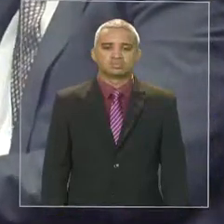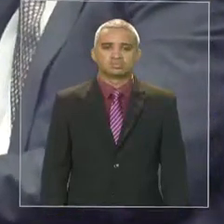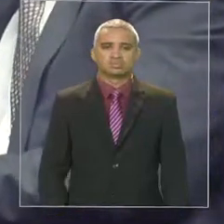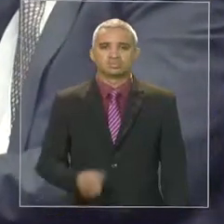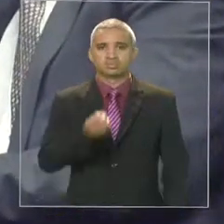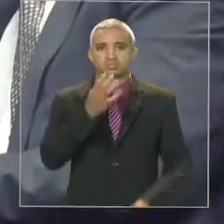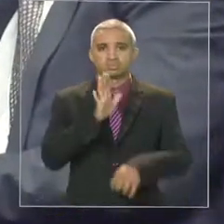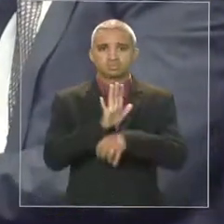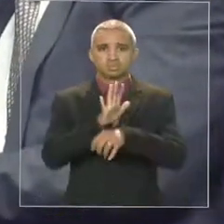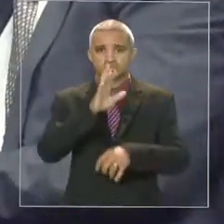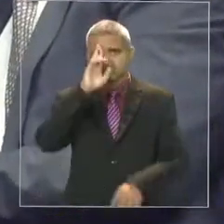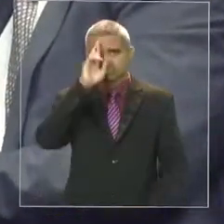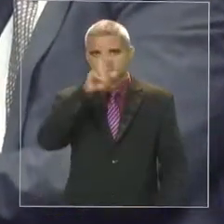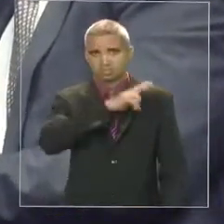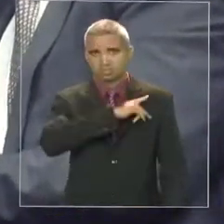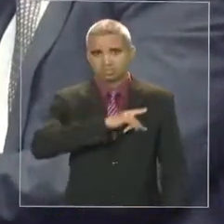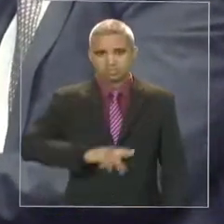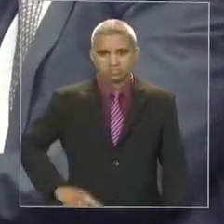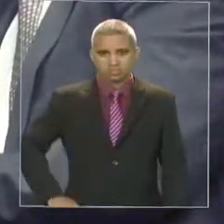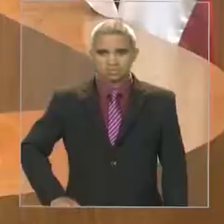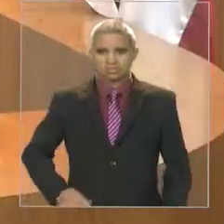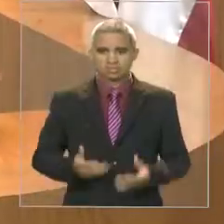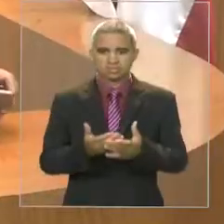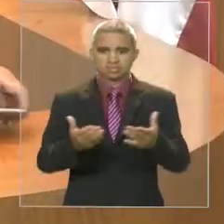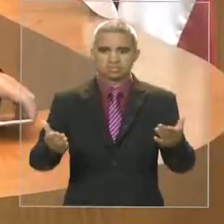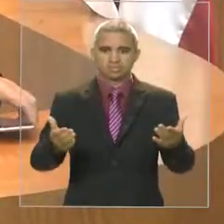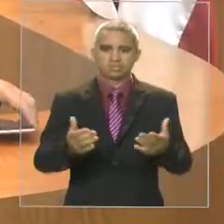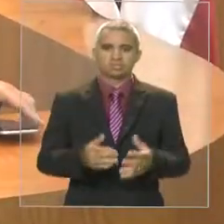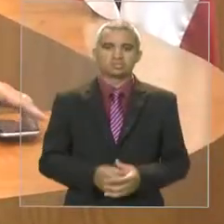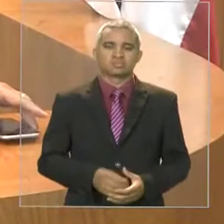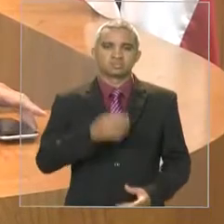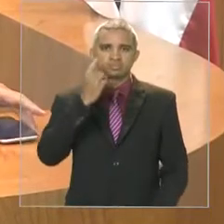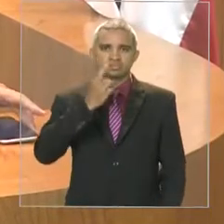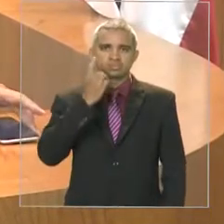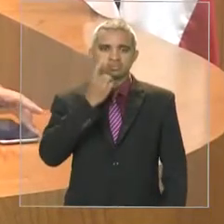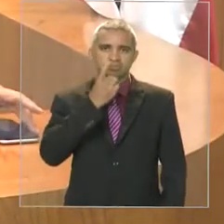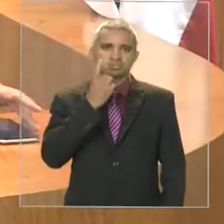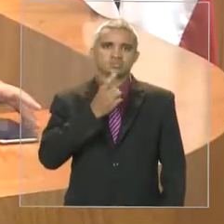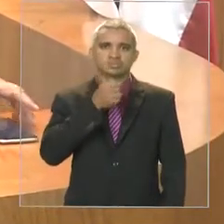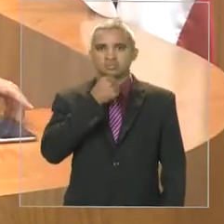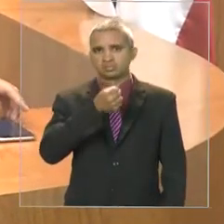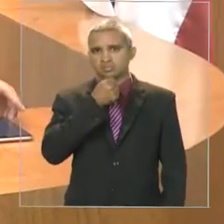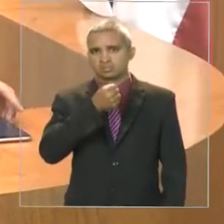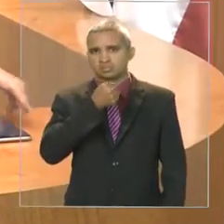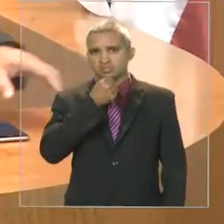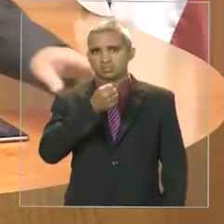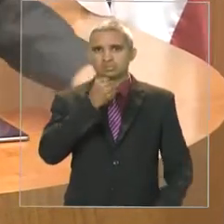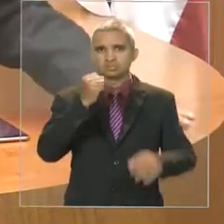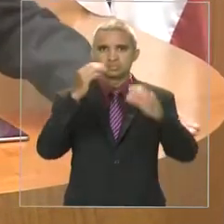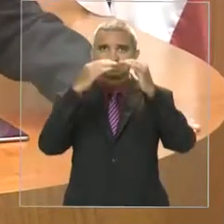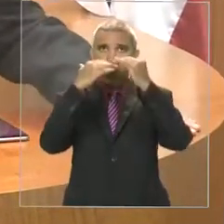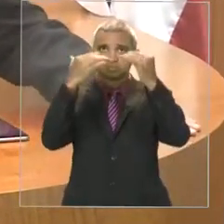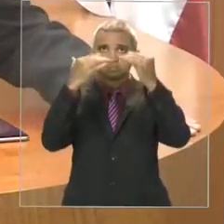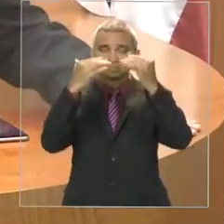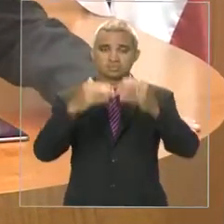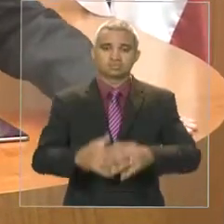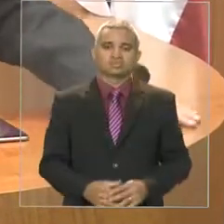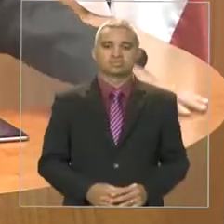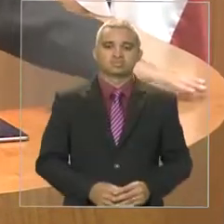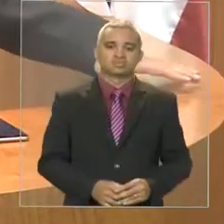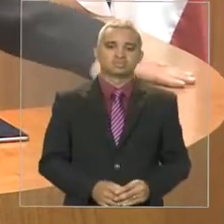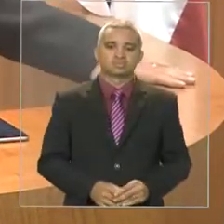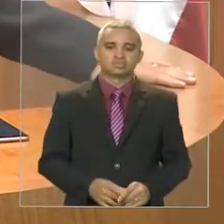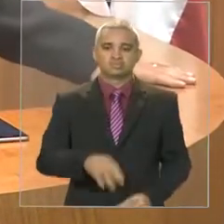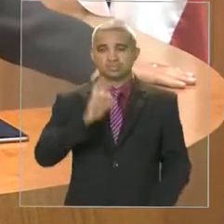Boa tarde, senhor presidente, caros colegas parlamentares, imprensa, galeria. Senhor presidente, eu queria apenas